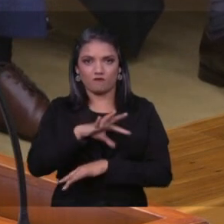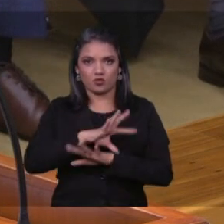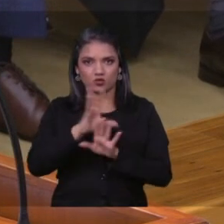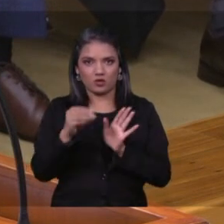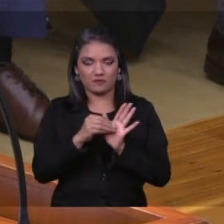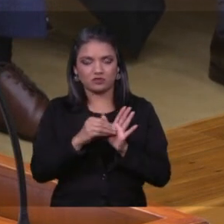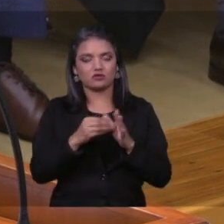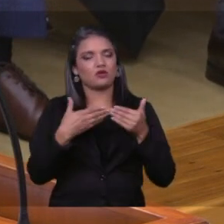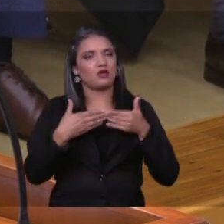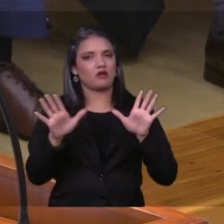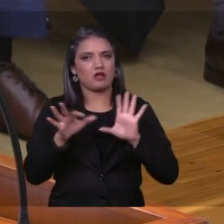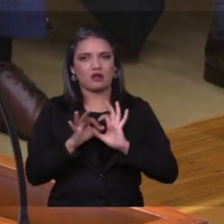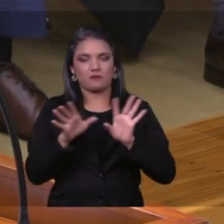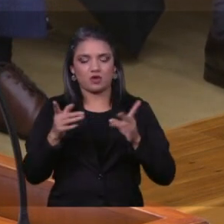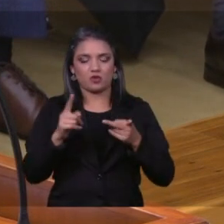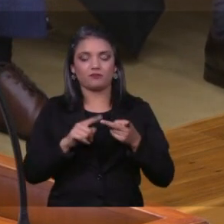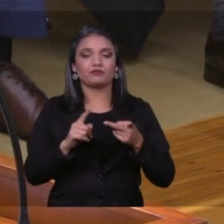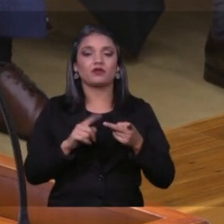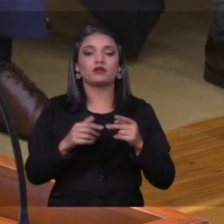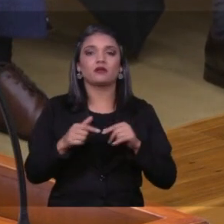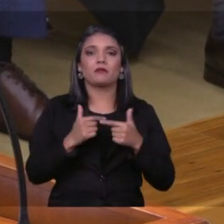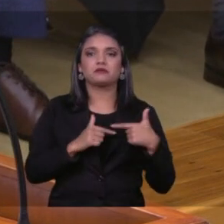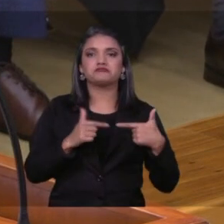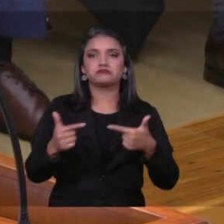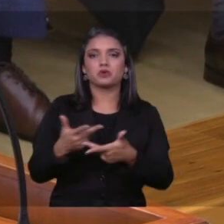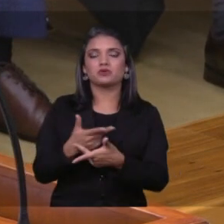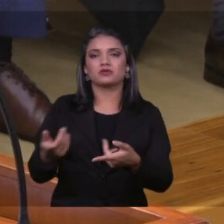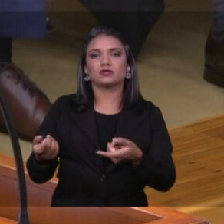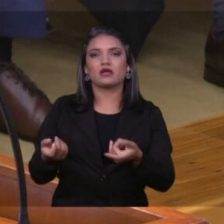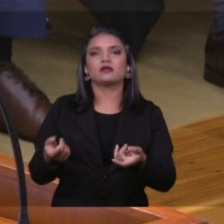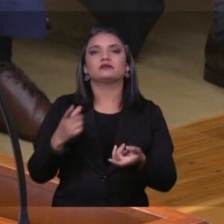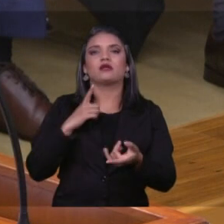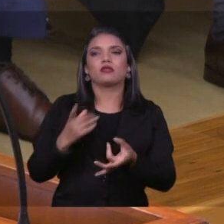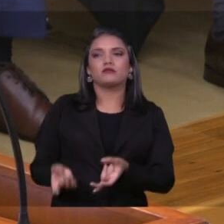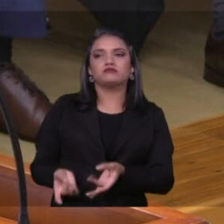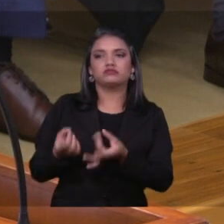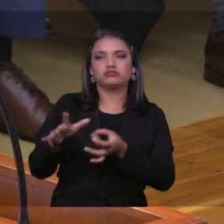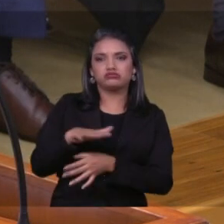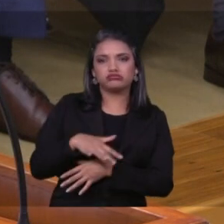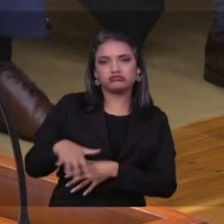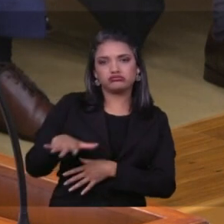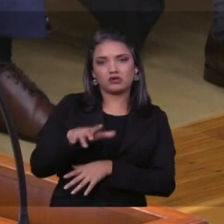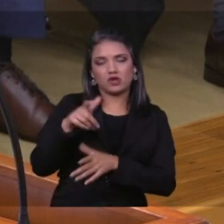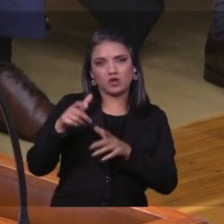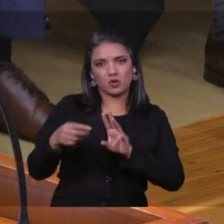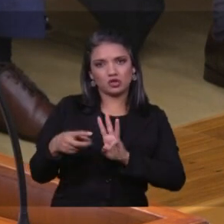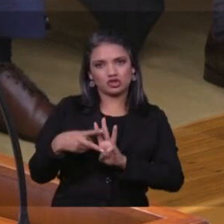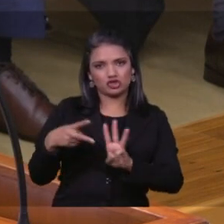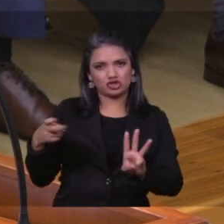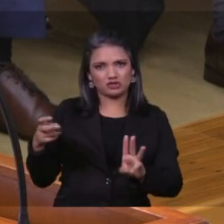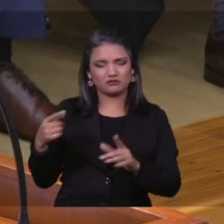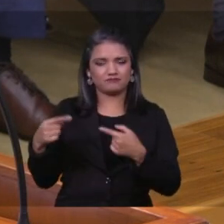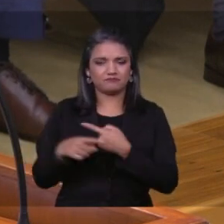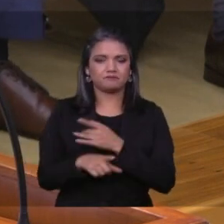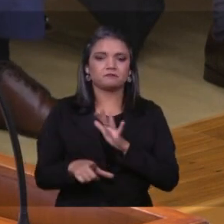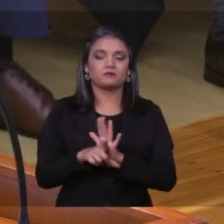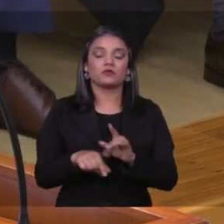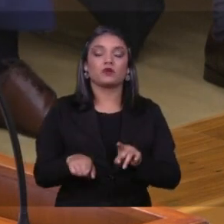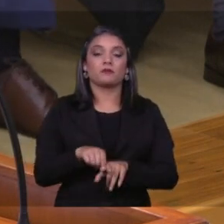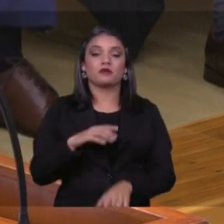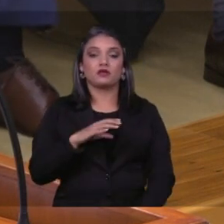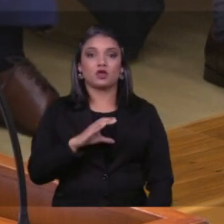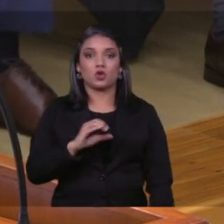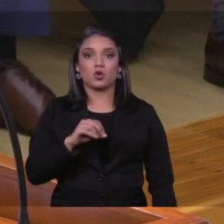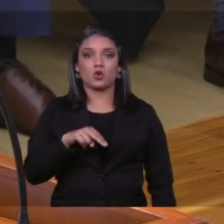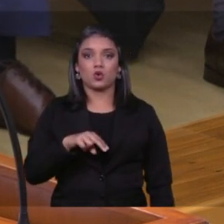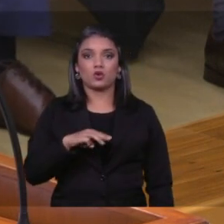medidas consideradas facilitadoras do garimpo ilegal em terras indígenas, as modificações na composição e no funcionamento do Conselho Nacional do Meio Ambiente, o